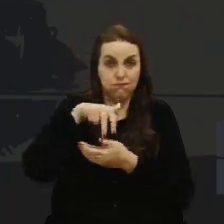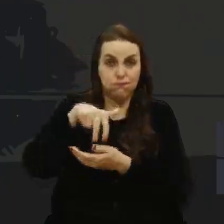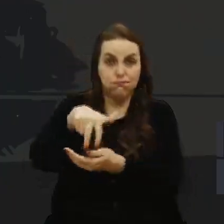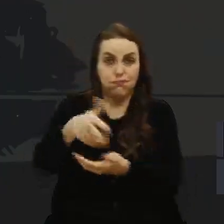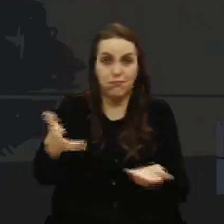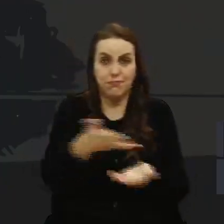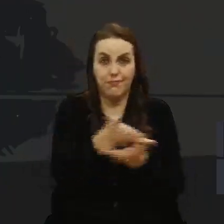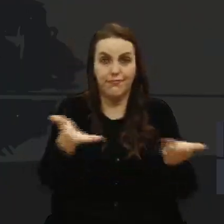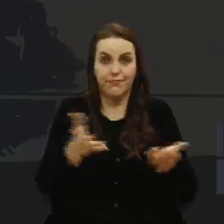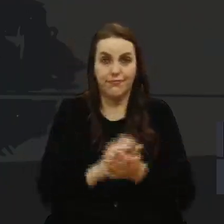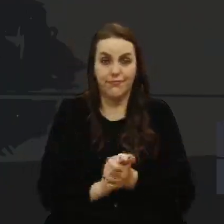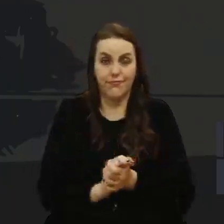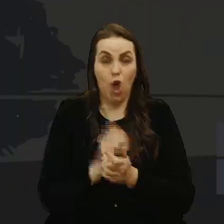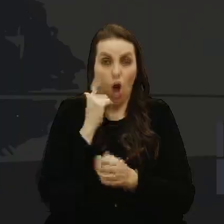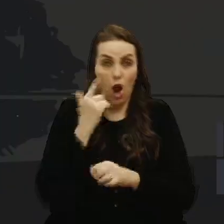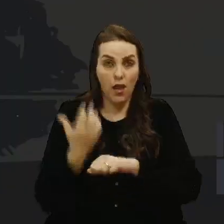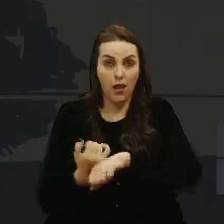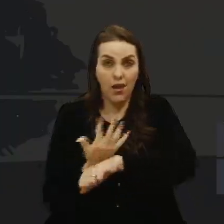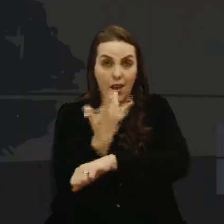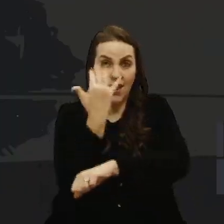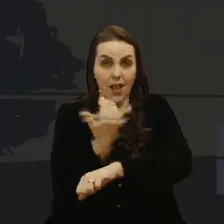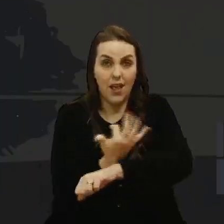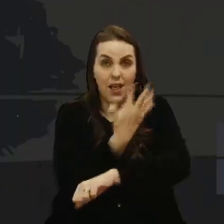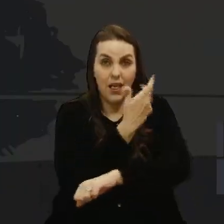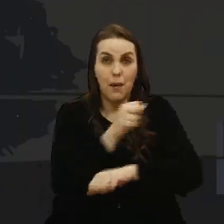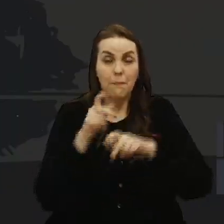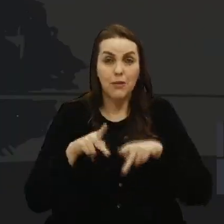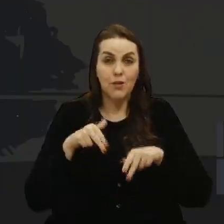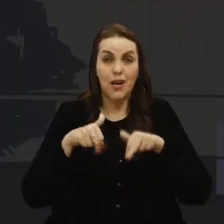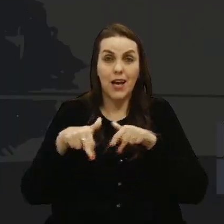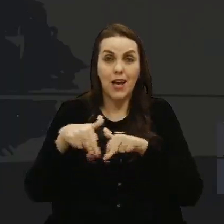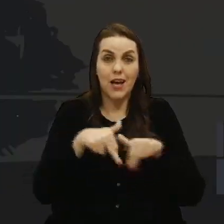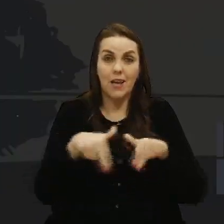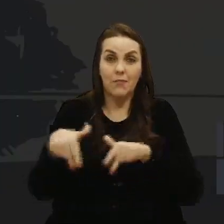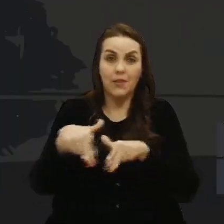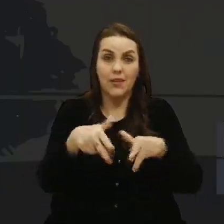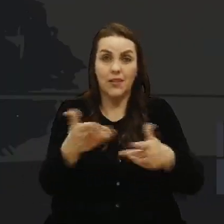Olha só a grama onde as pessoas caminham.